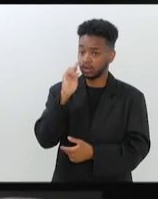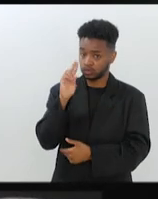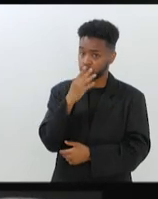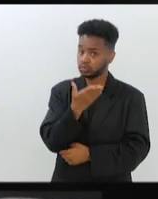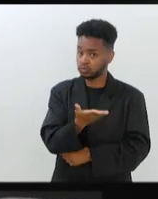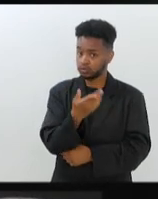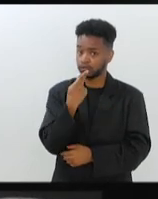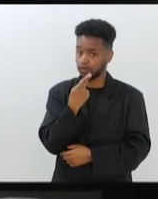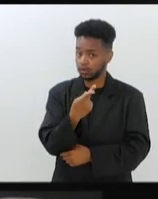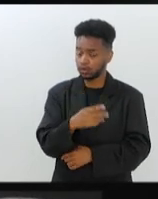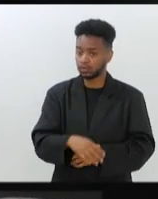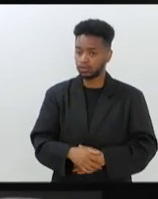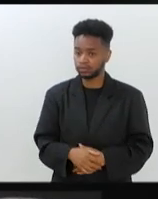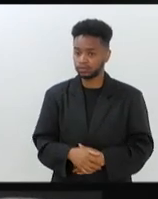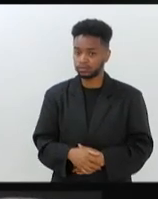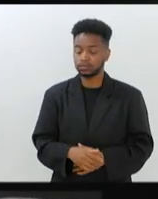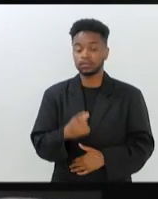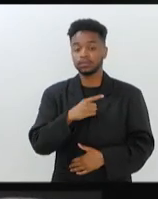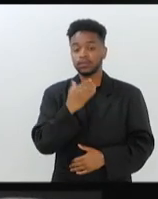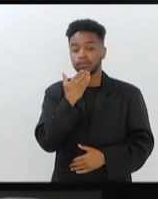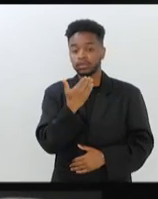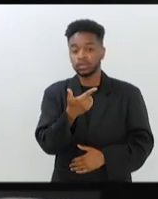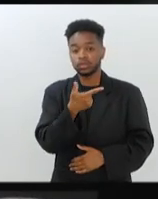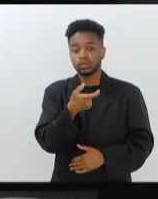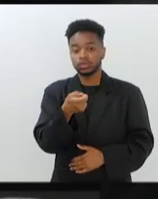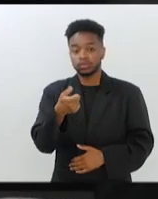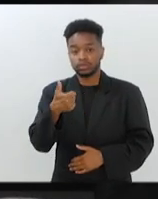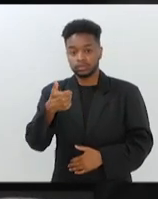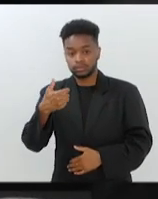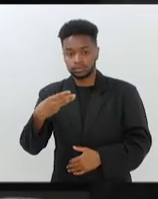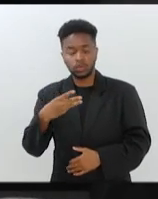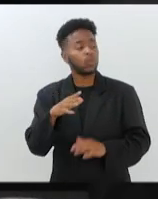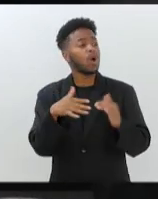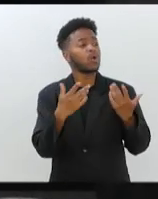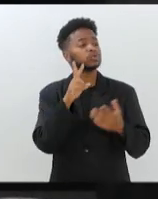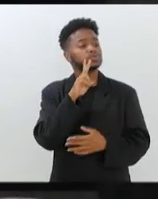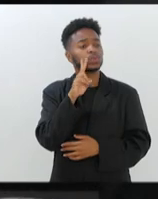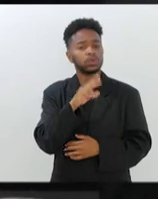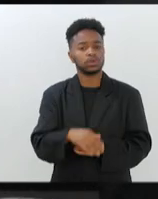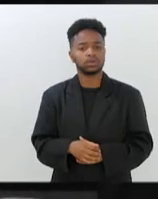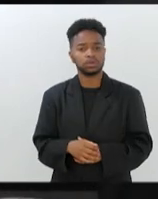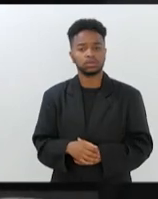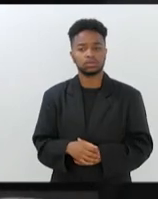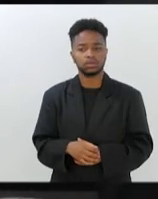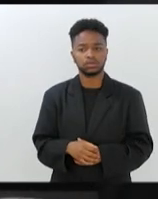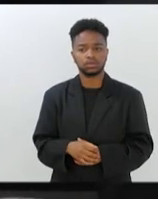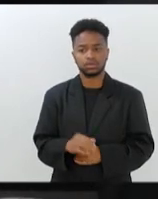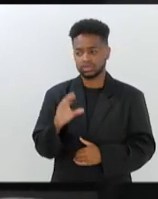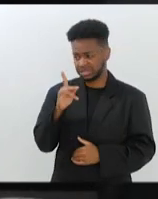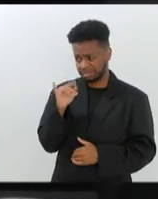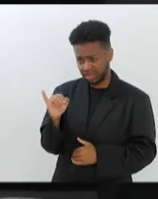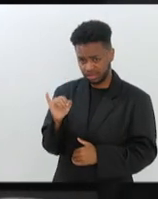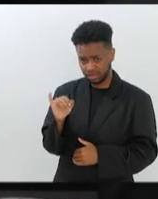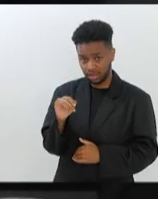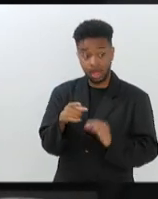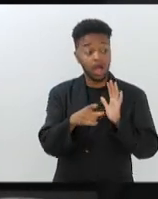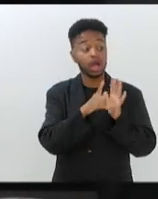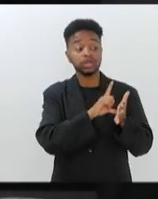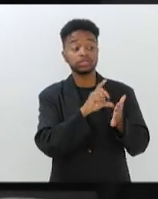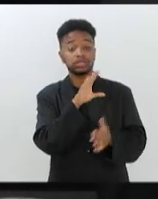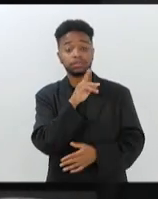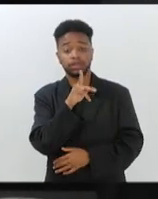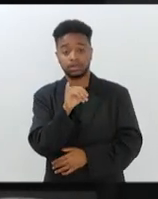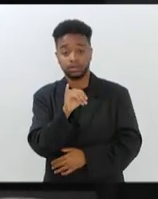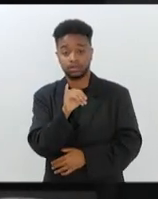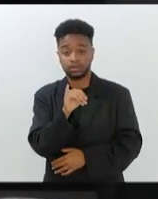história Isso foi um pedido de 2003 causa de qual história foi feito em 2013 antes da CPI então a